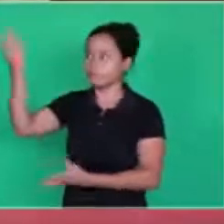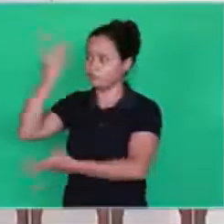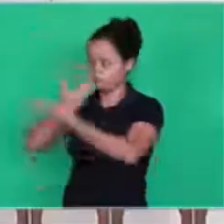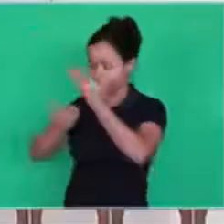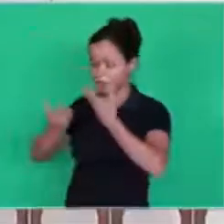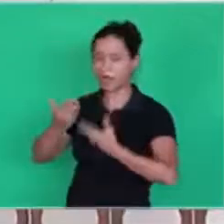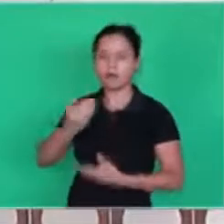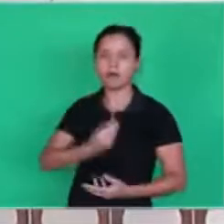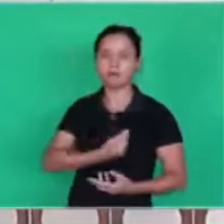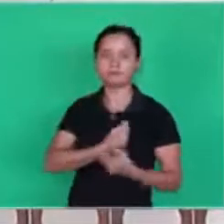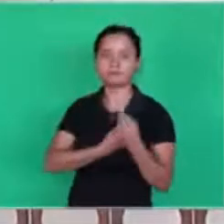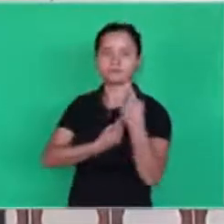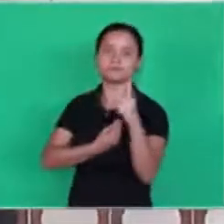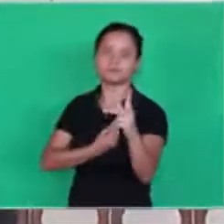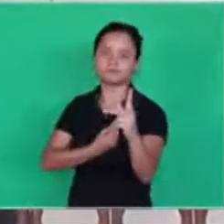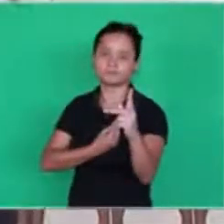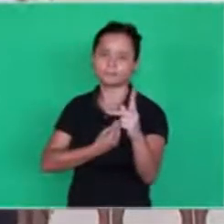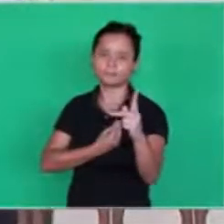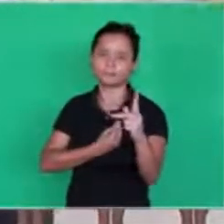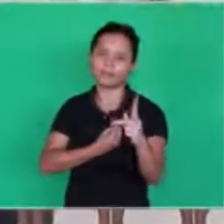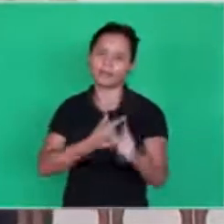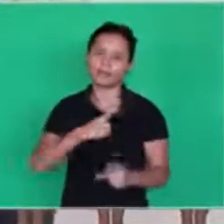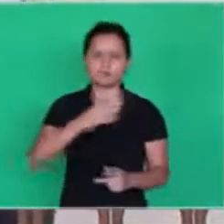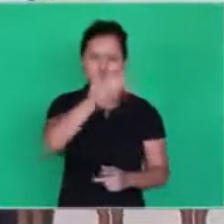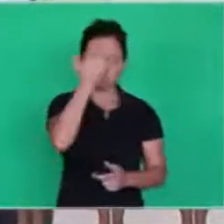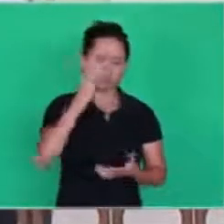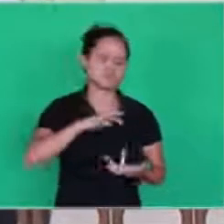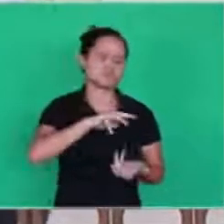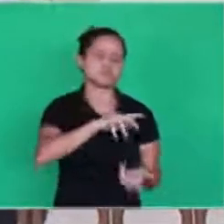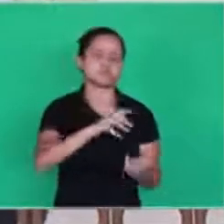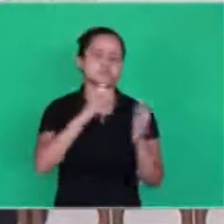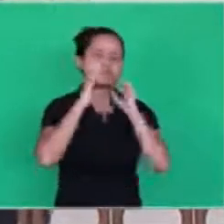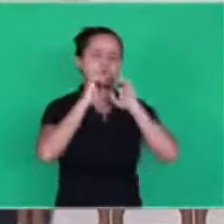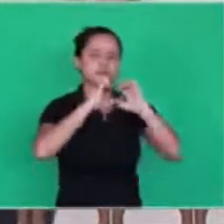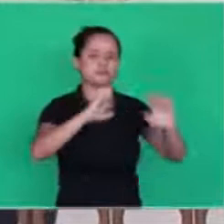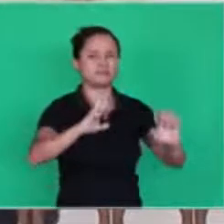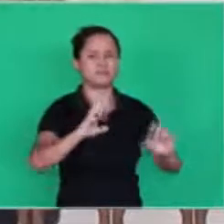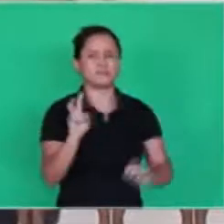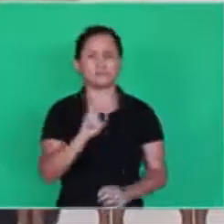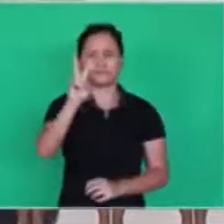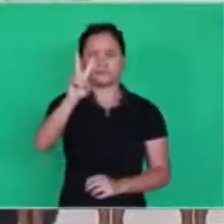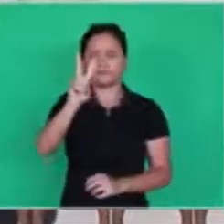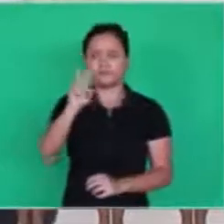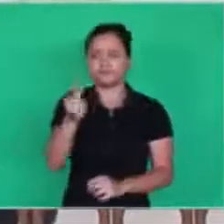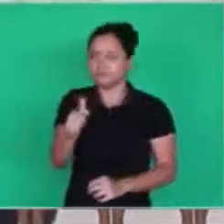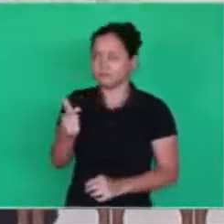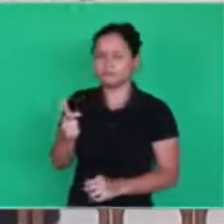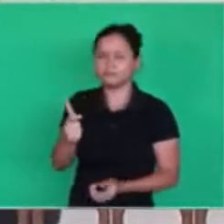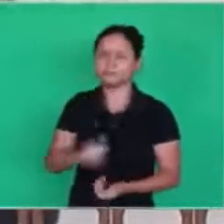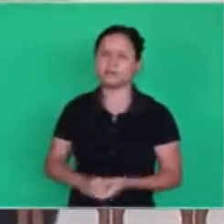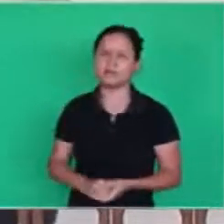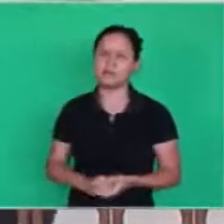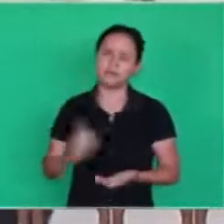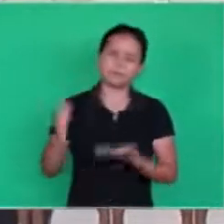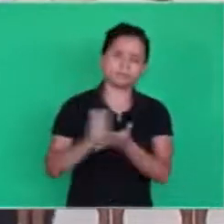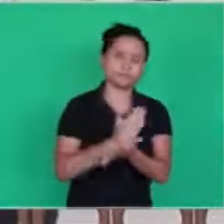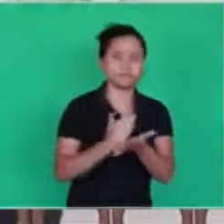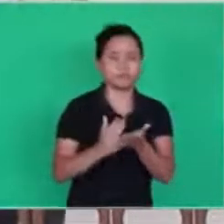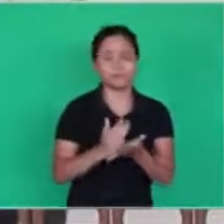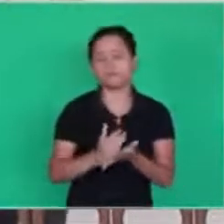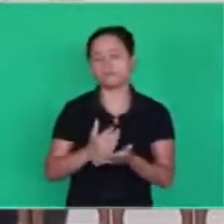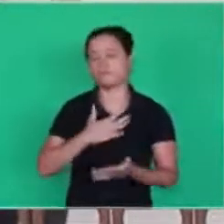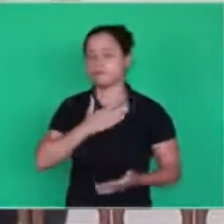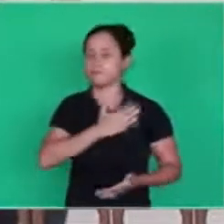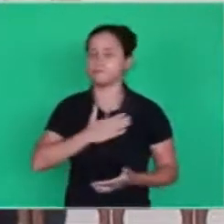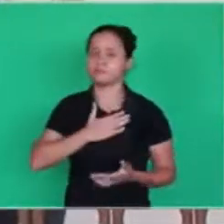não está dando valor a isso. Está atrás de coisas que todo mundo já conhece. E alguns até gostam, mas não é isso que o